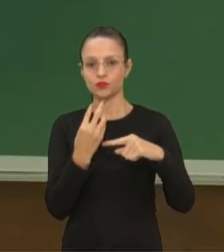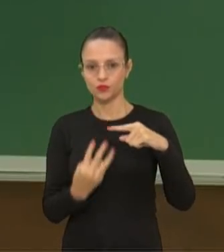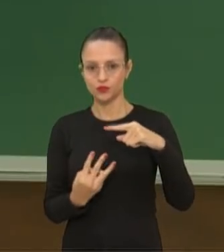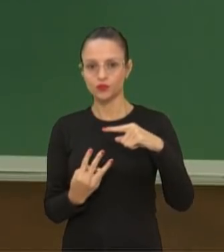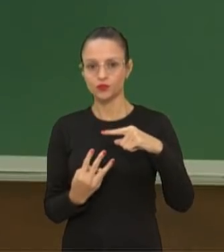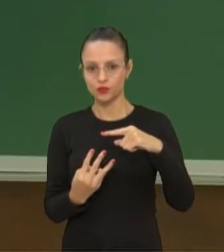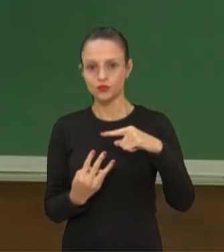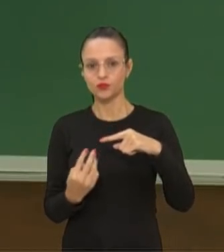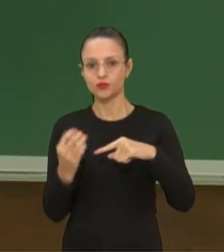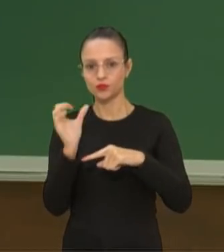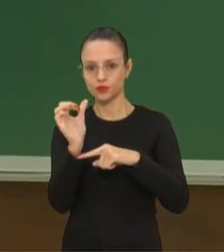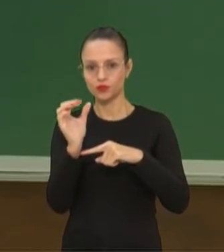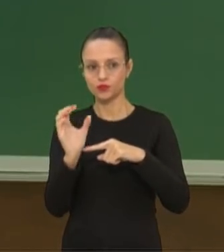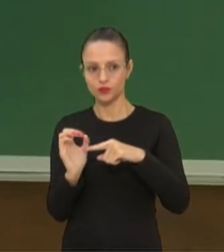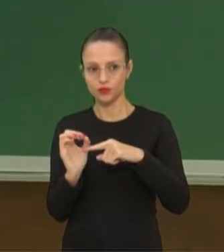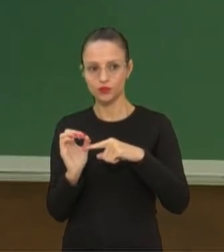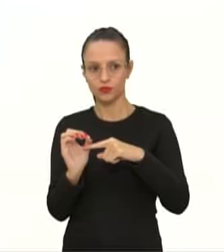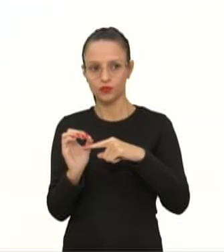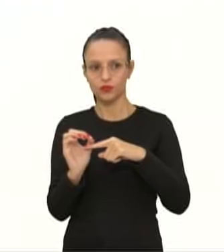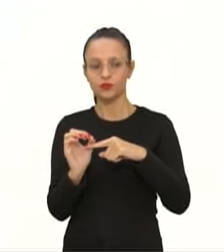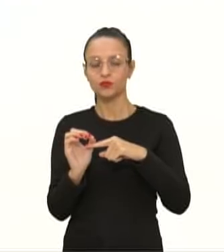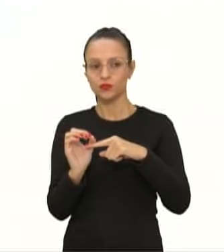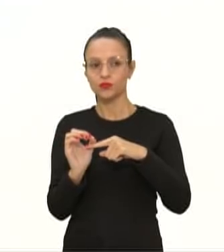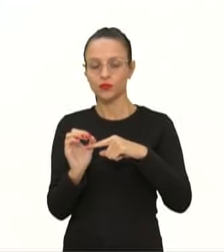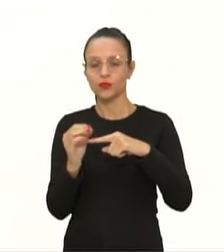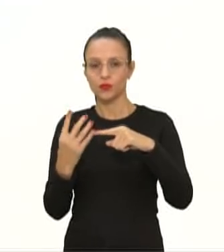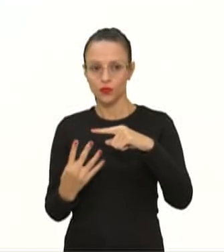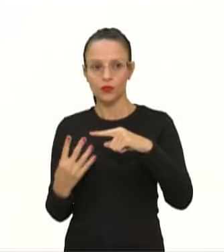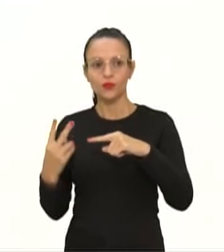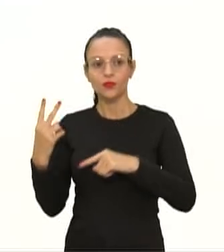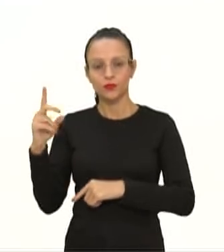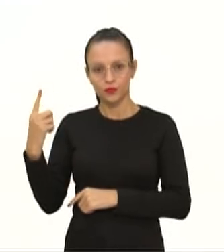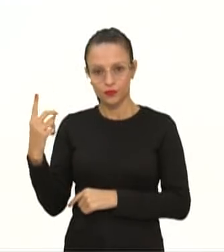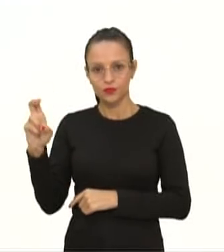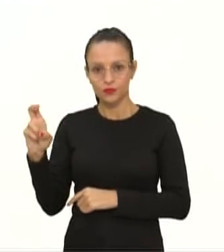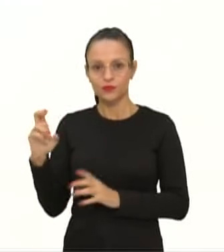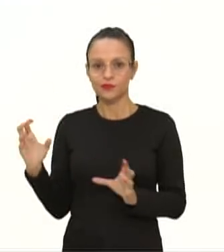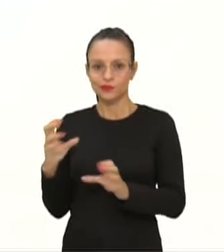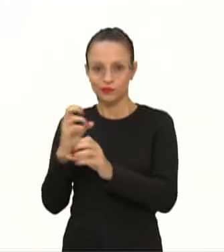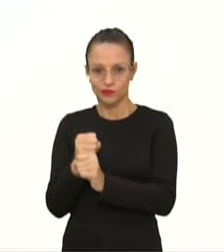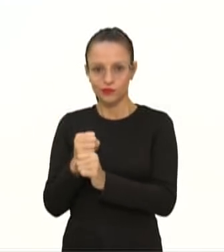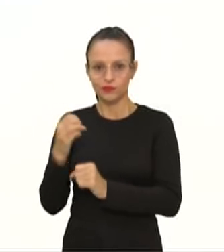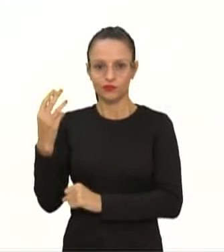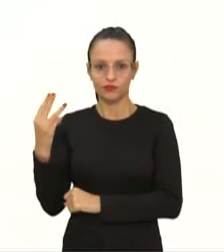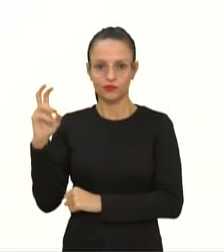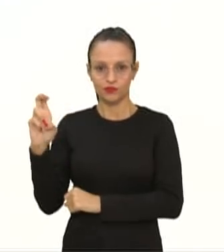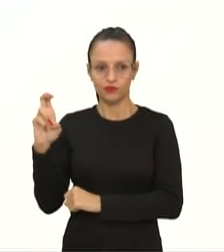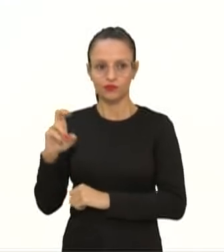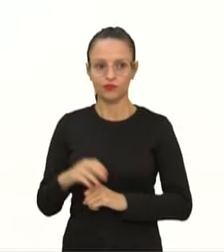20. 1/4, 60 por 4 é 15. Então 20 mais 15 é quanto? 35.